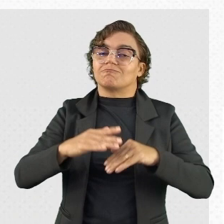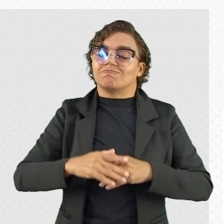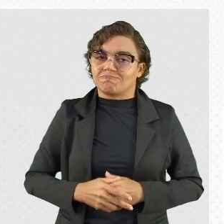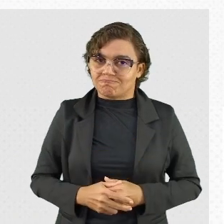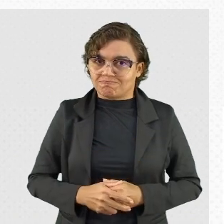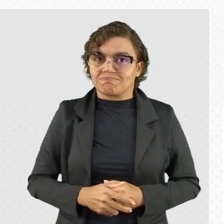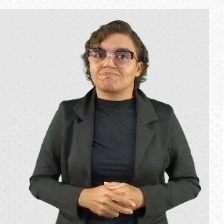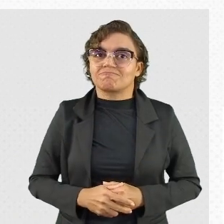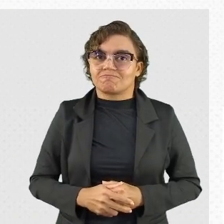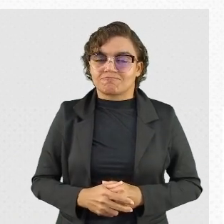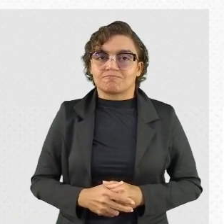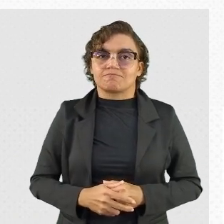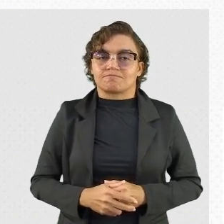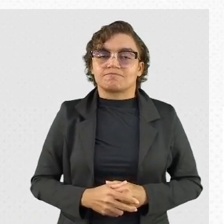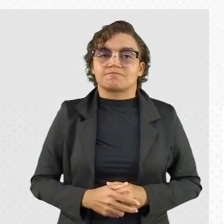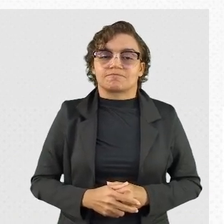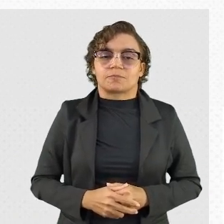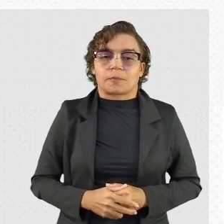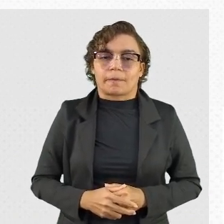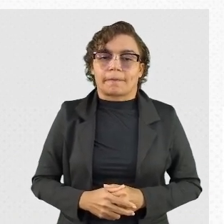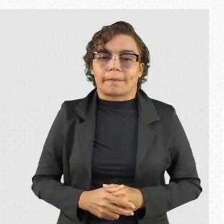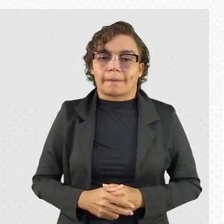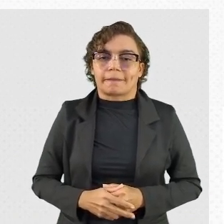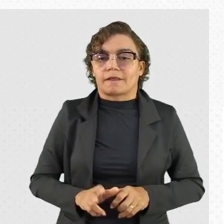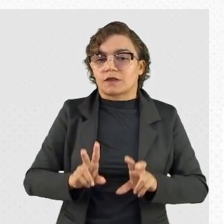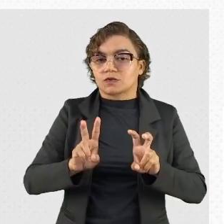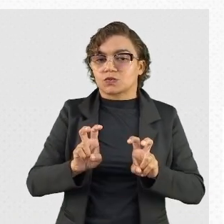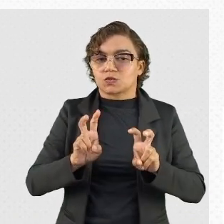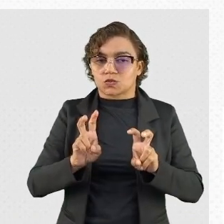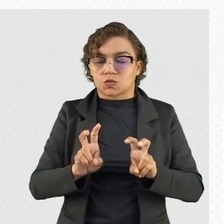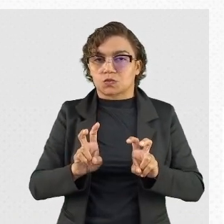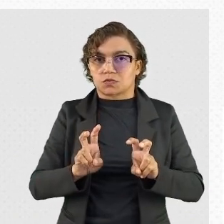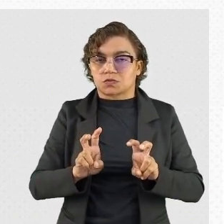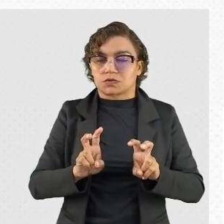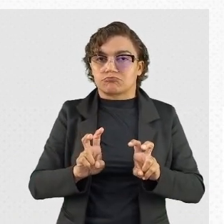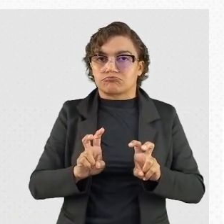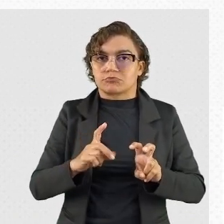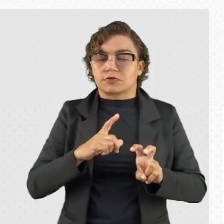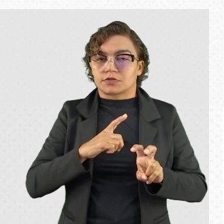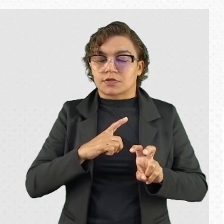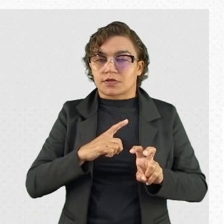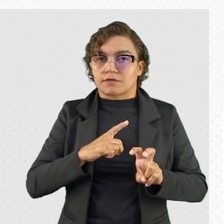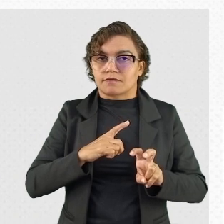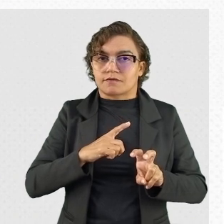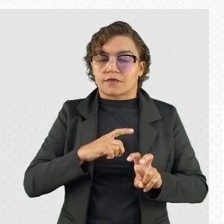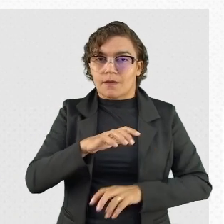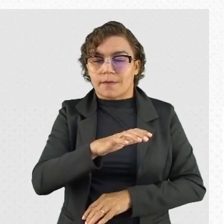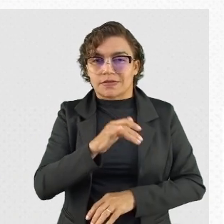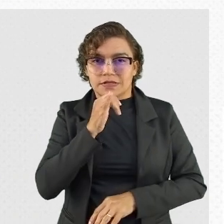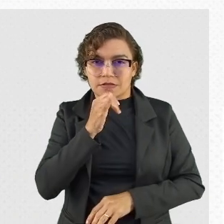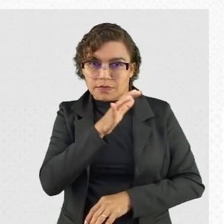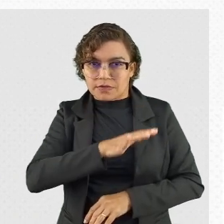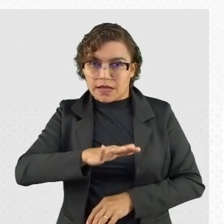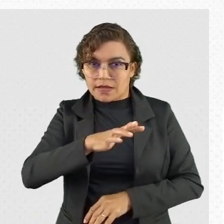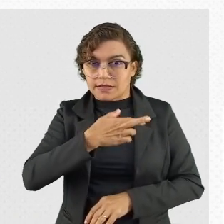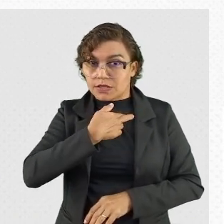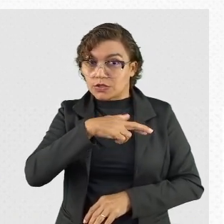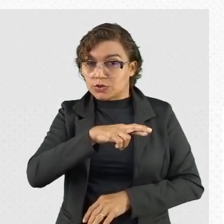só. Inclusive, a respeito de certas questões da religião,